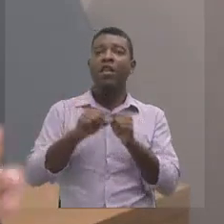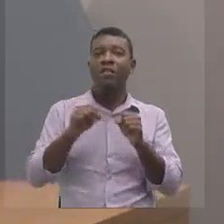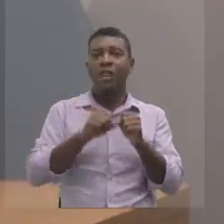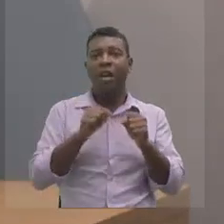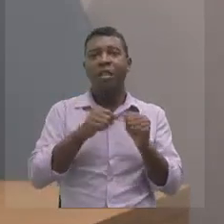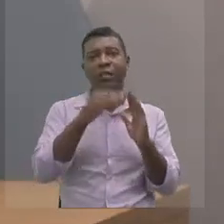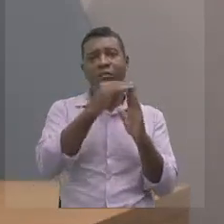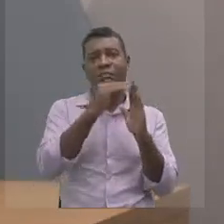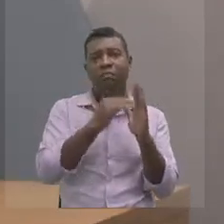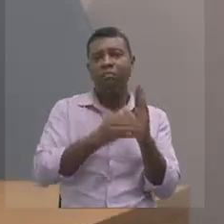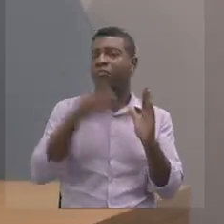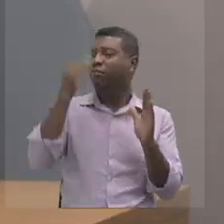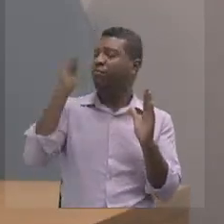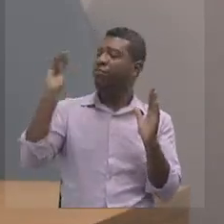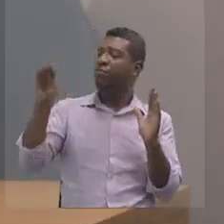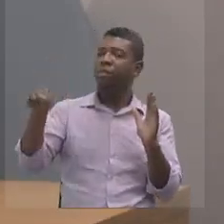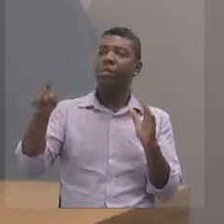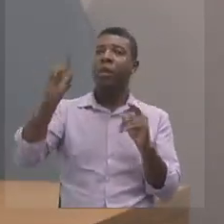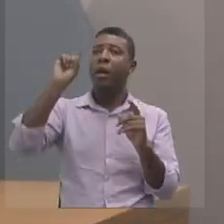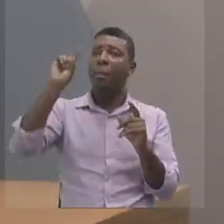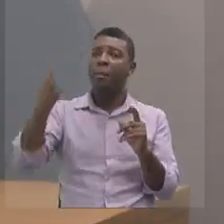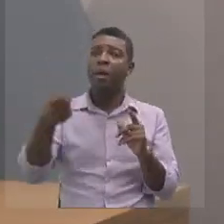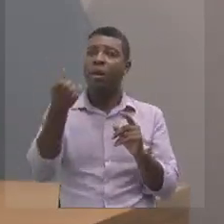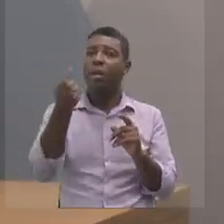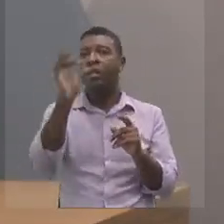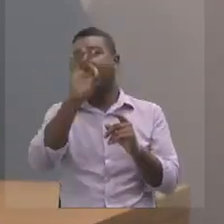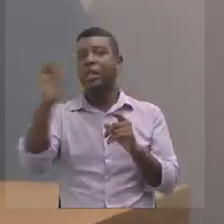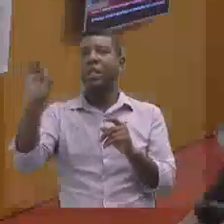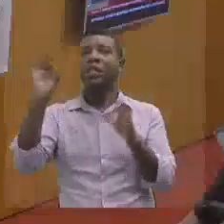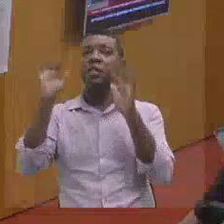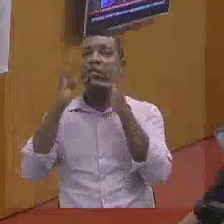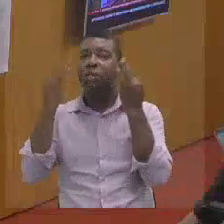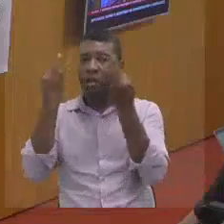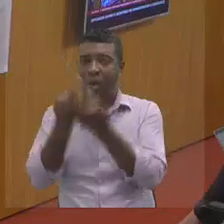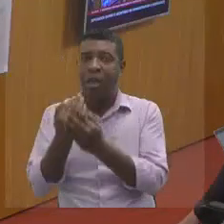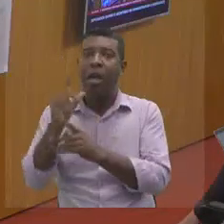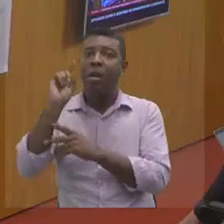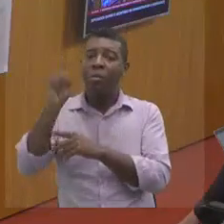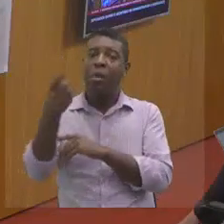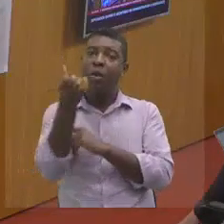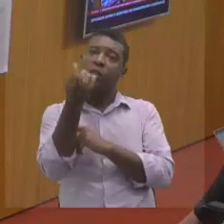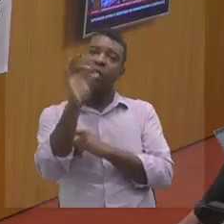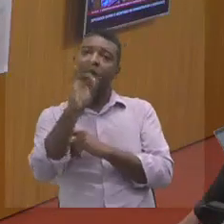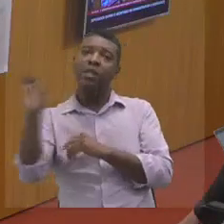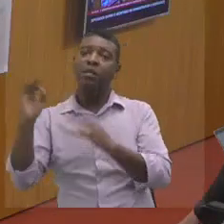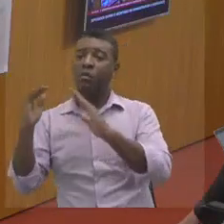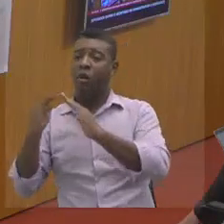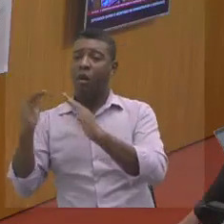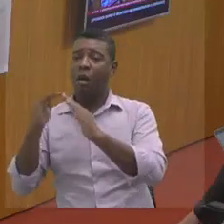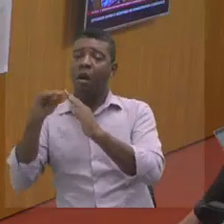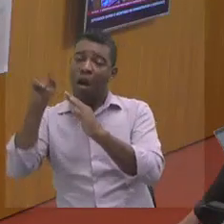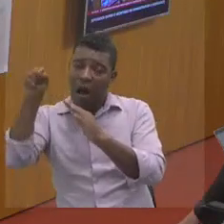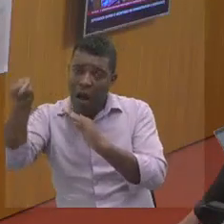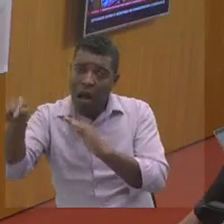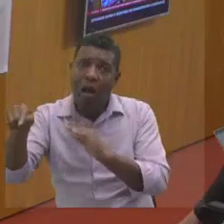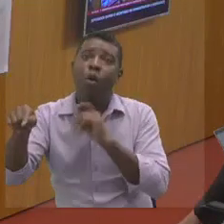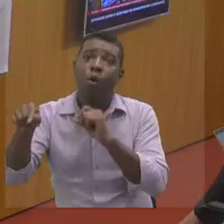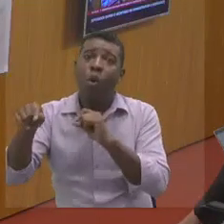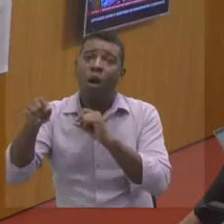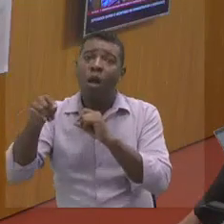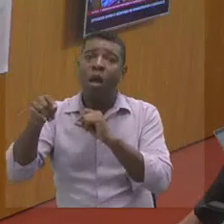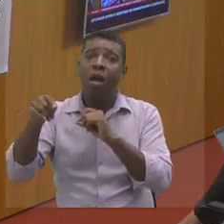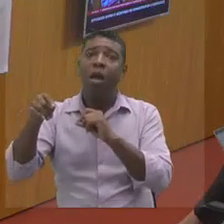ignorando 1.600 famílias 1.600 lares voltarão com desemprego